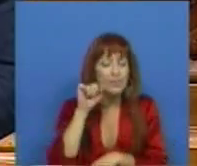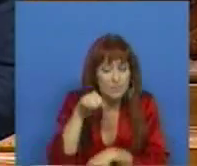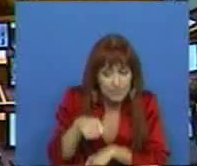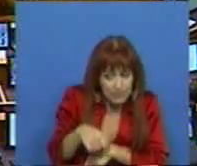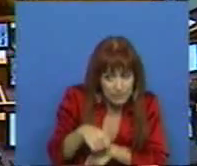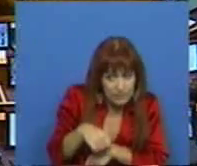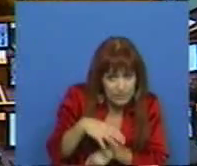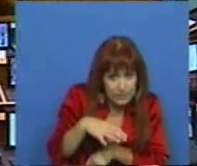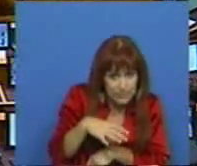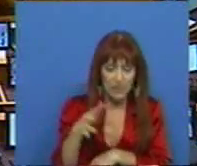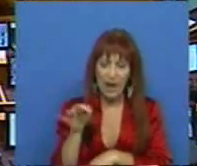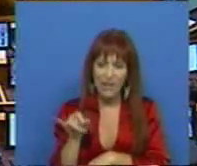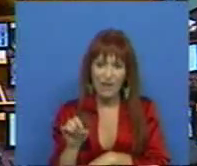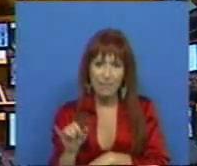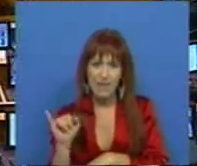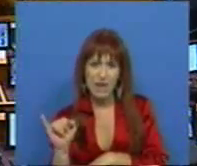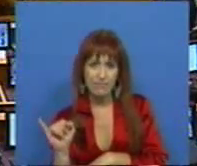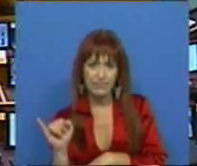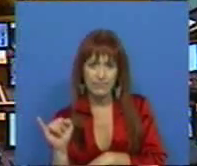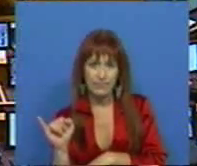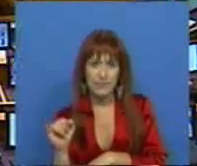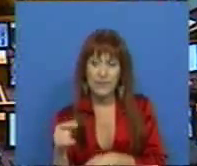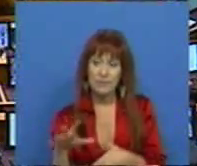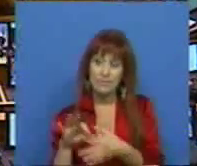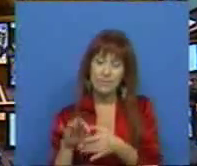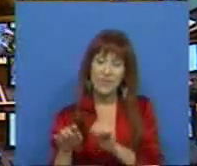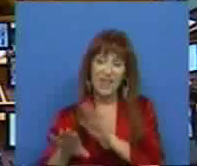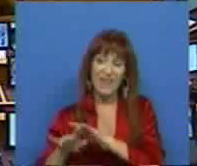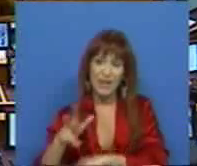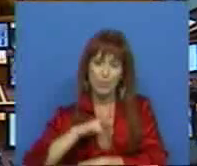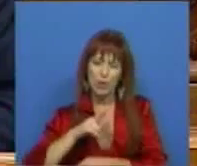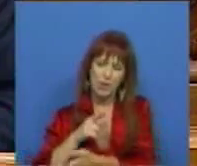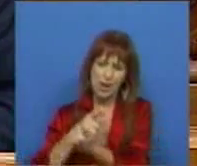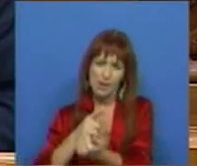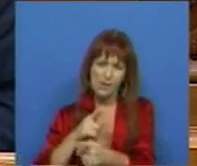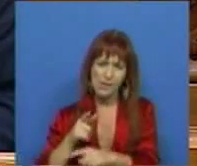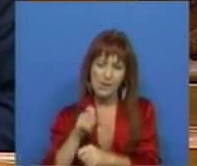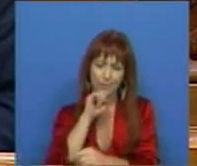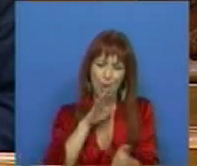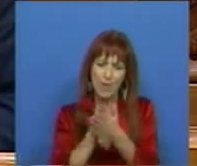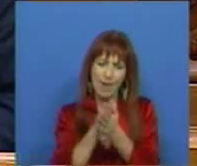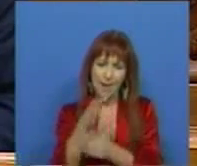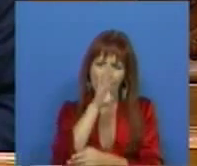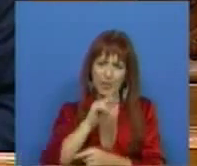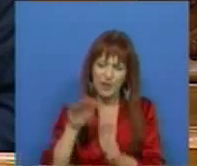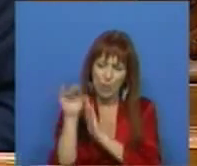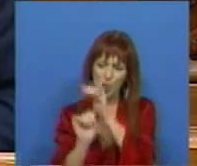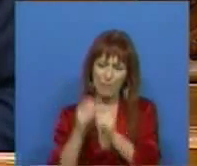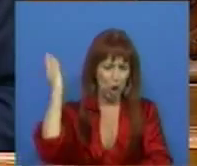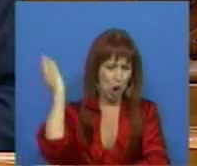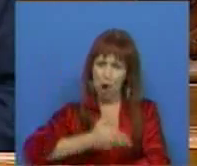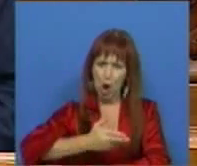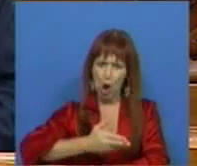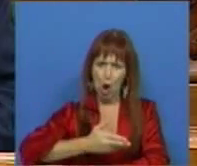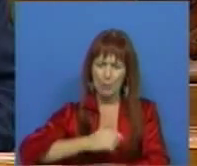cabisbaixos. O FMI é o expediente da direita portuguesa para poder aplicar o seu programa